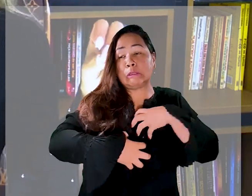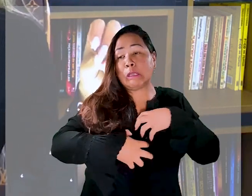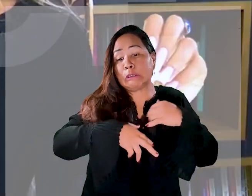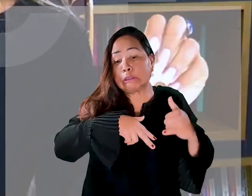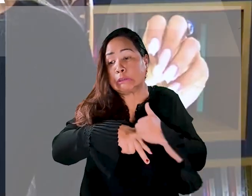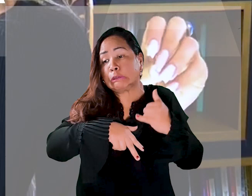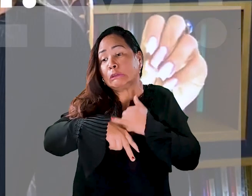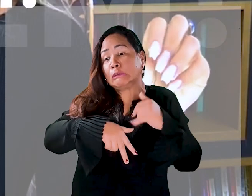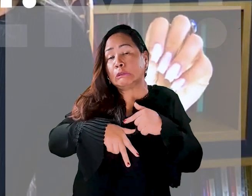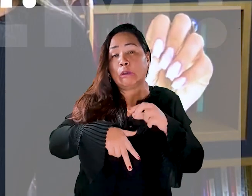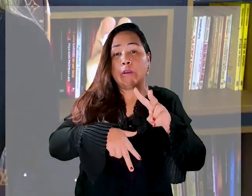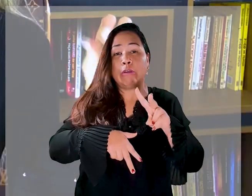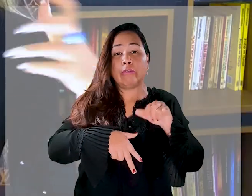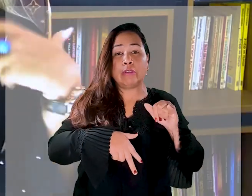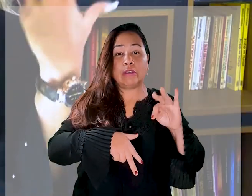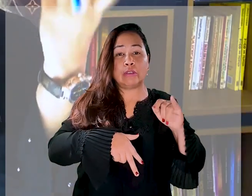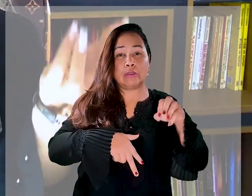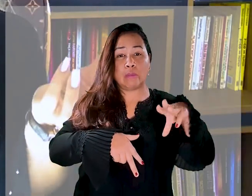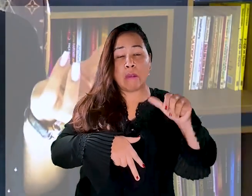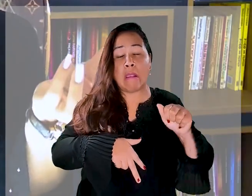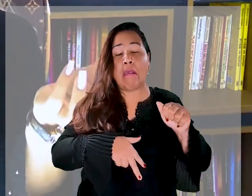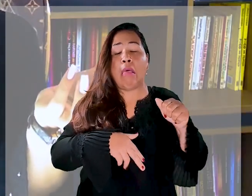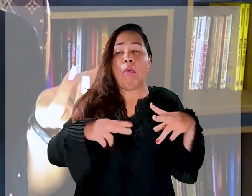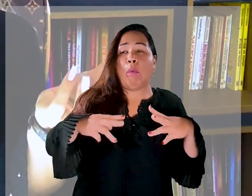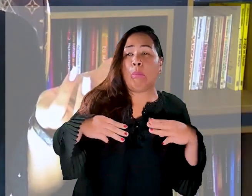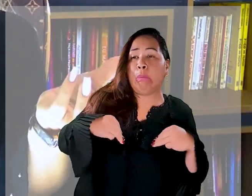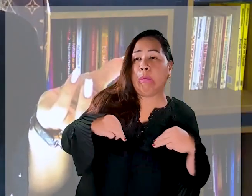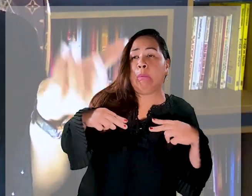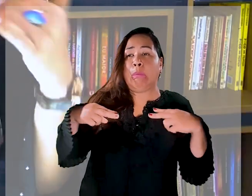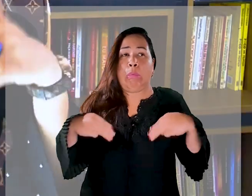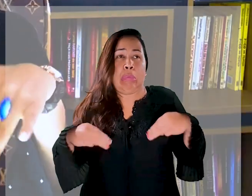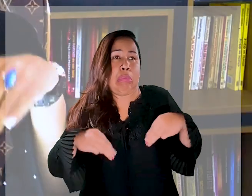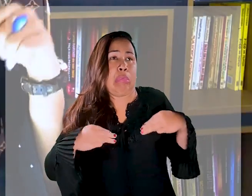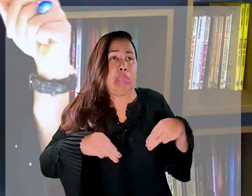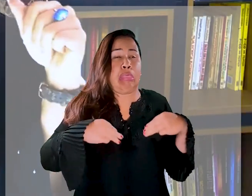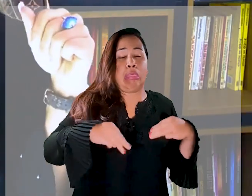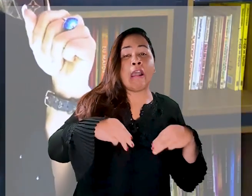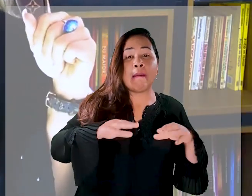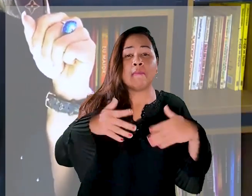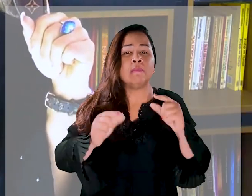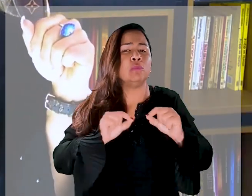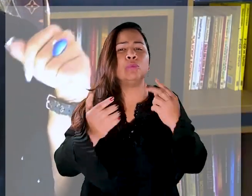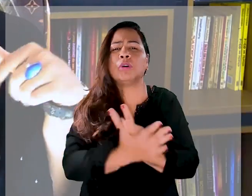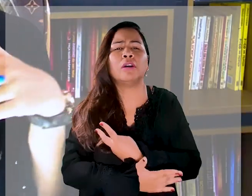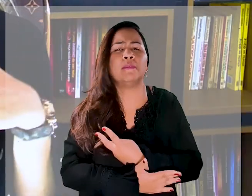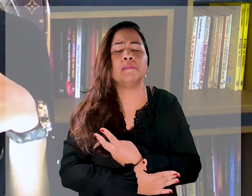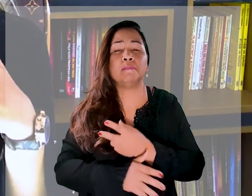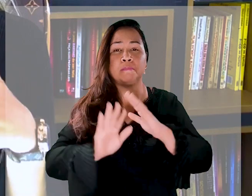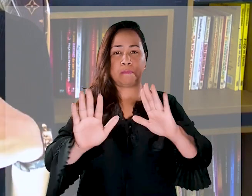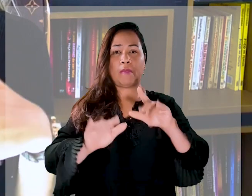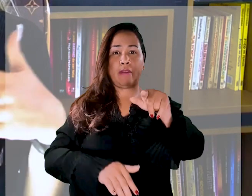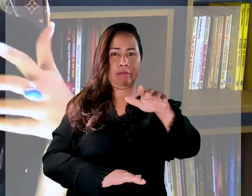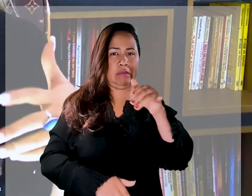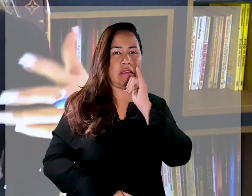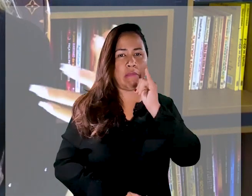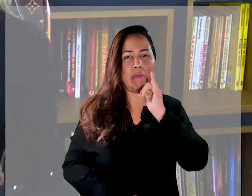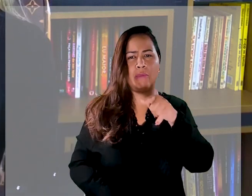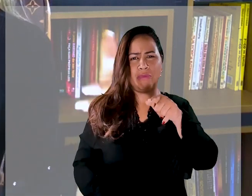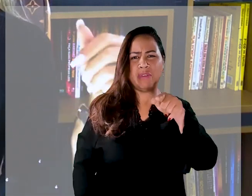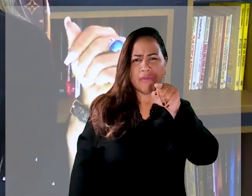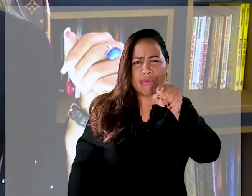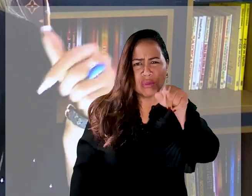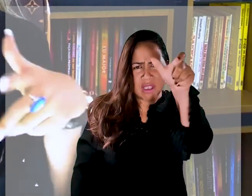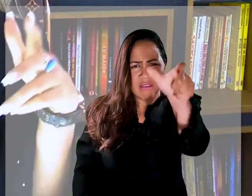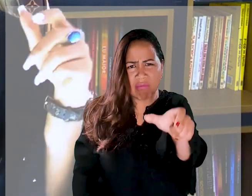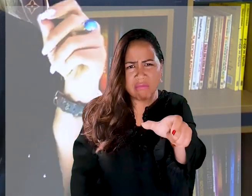vítima? Você culpa alguém? Você atribui a alguém a infelicidade que você está? Você culpa alguém ou alguma